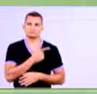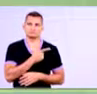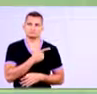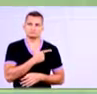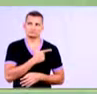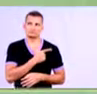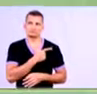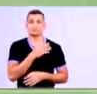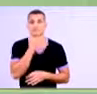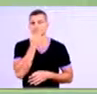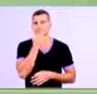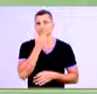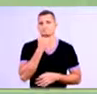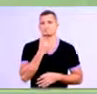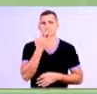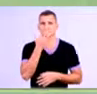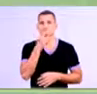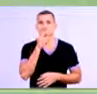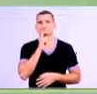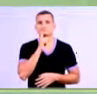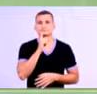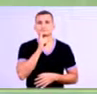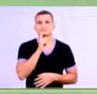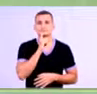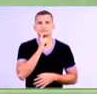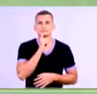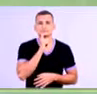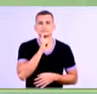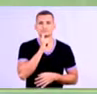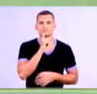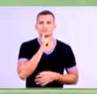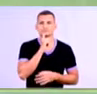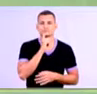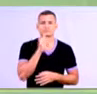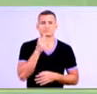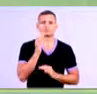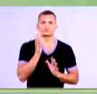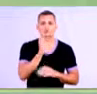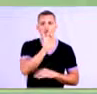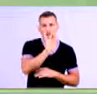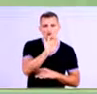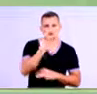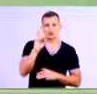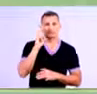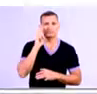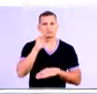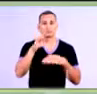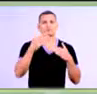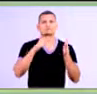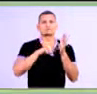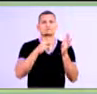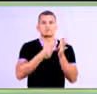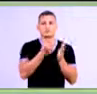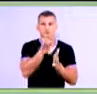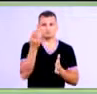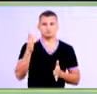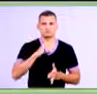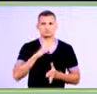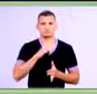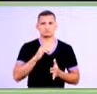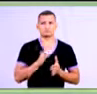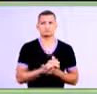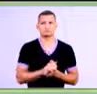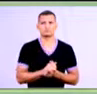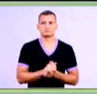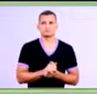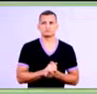uma característica de cada cor dessas daí, o que elas representam, qual o significado que elas trazem. A gente